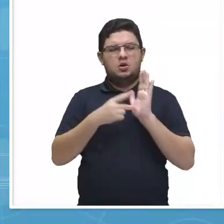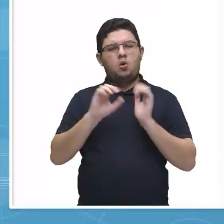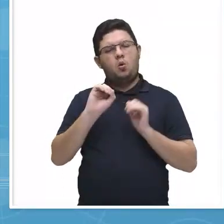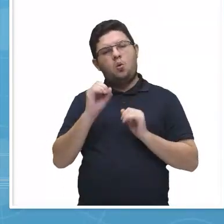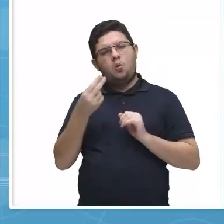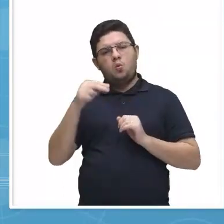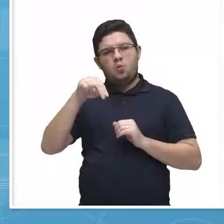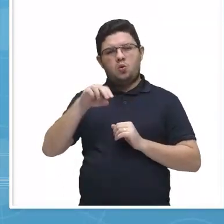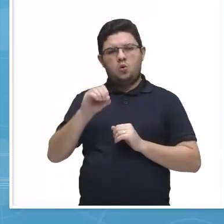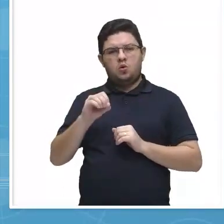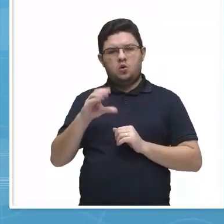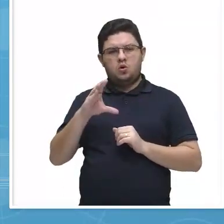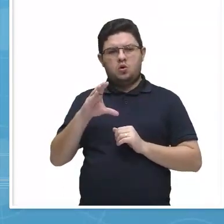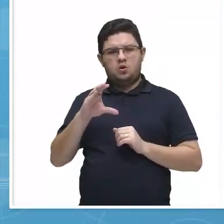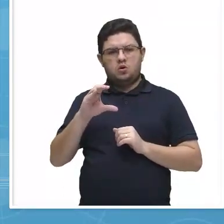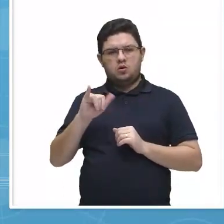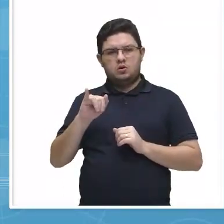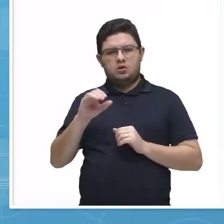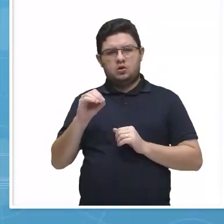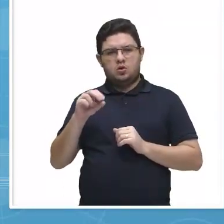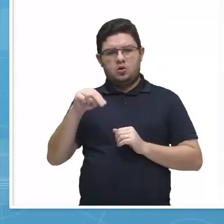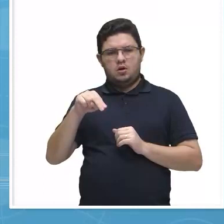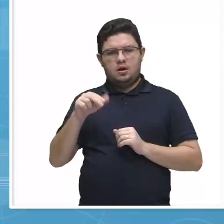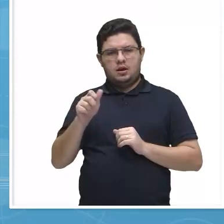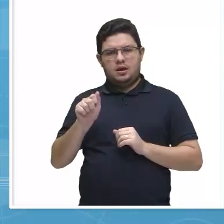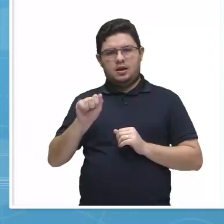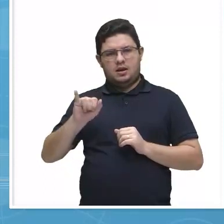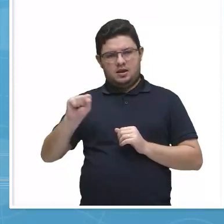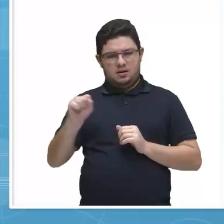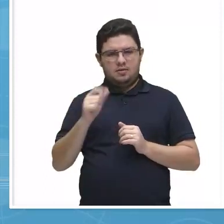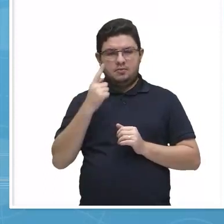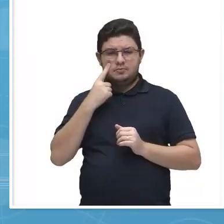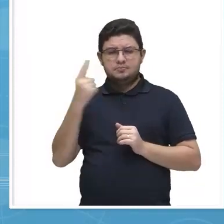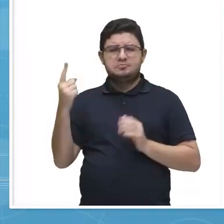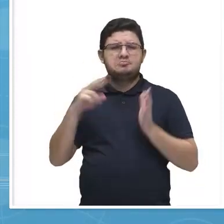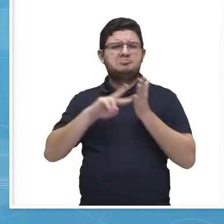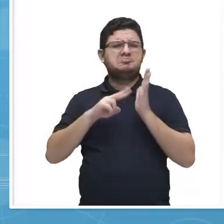que são esses verbos significativos ou nocionais, né?